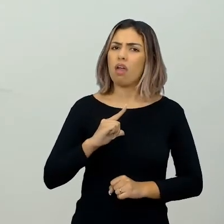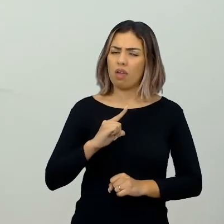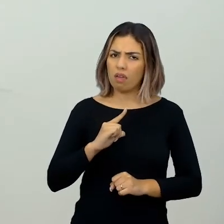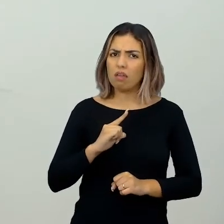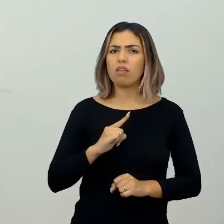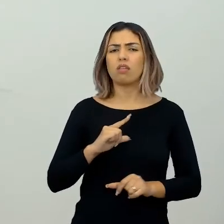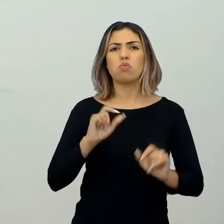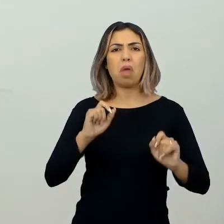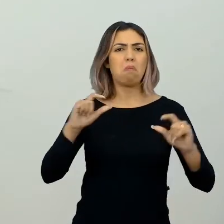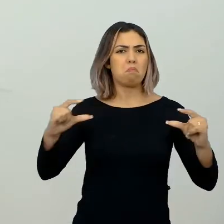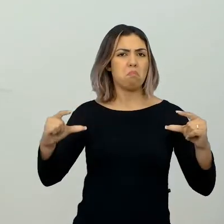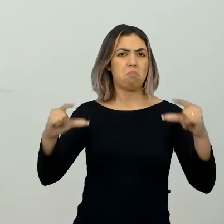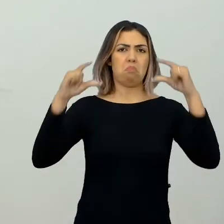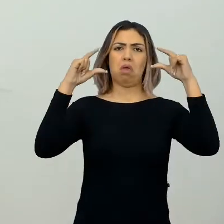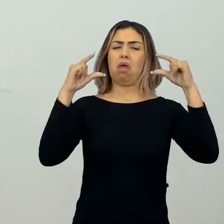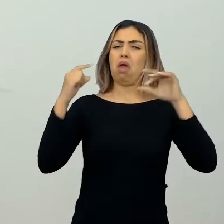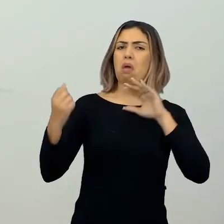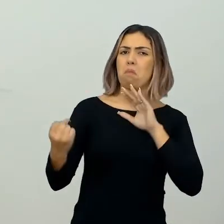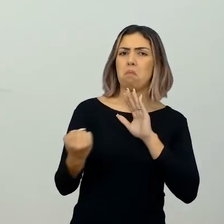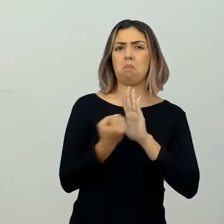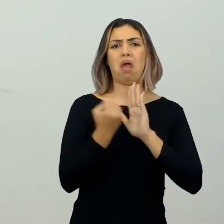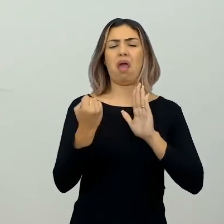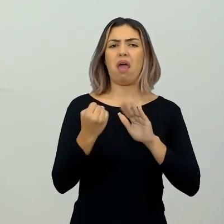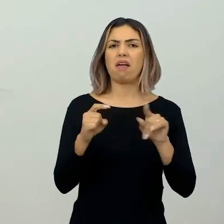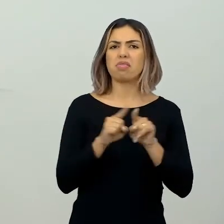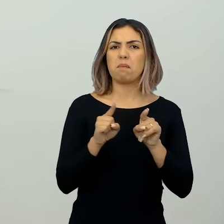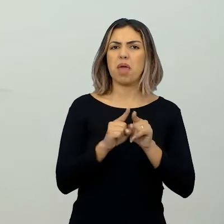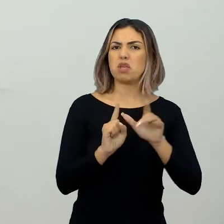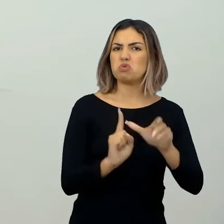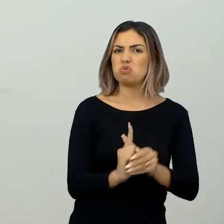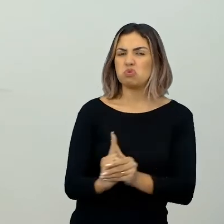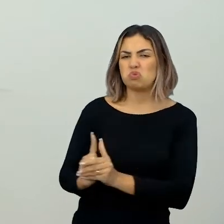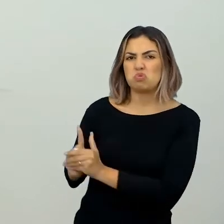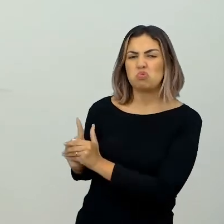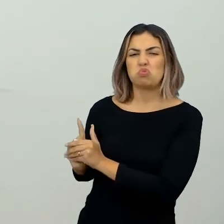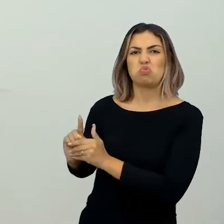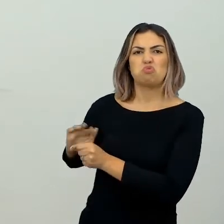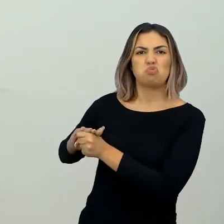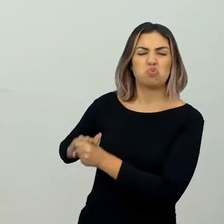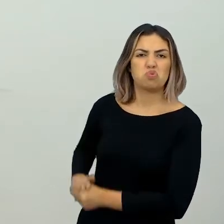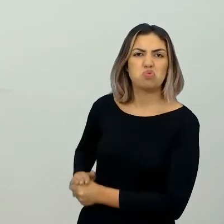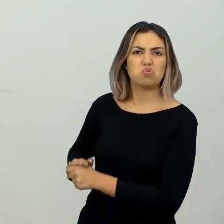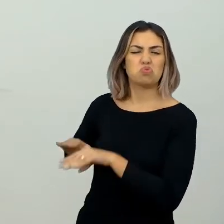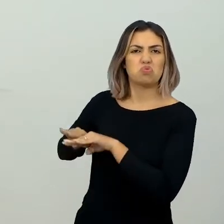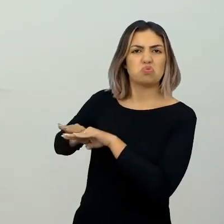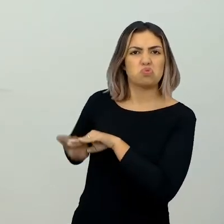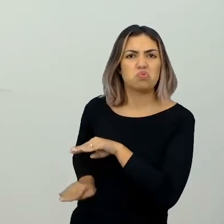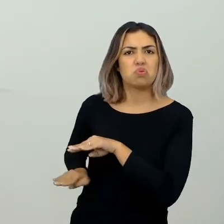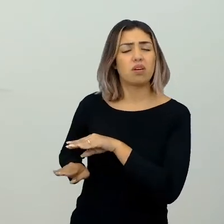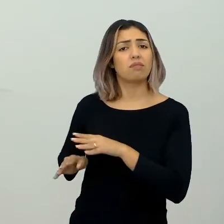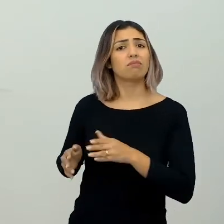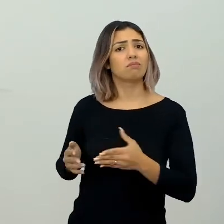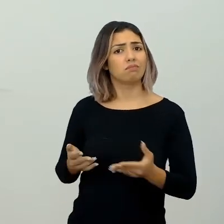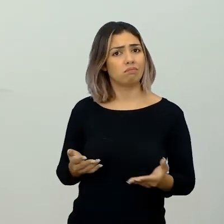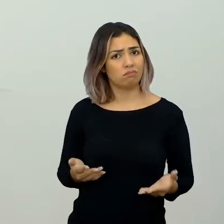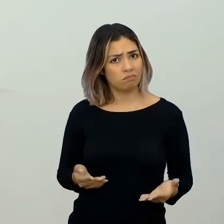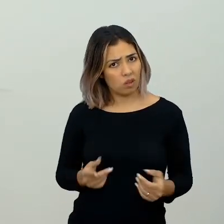dominação, né? Ou então de exclusão, de segregação desses grupos. Então não à toa que esses grupos